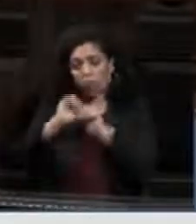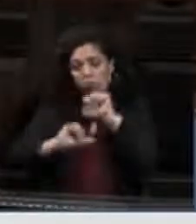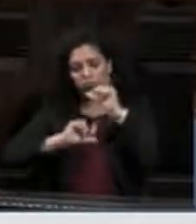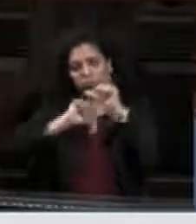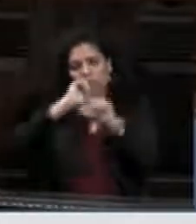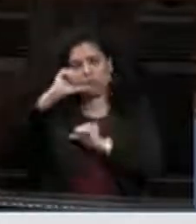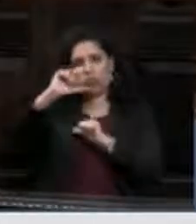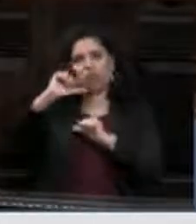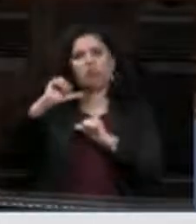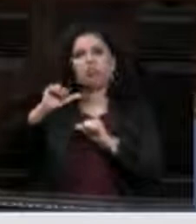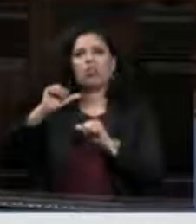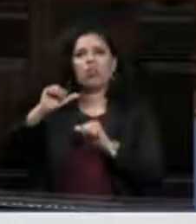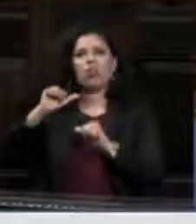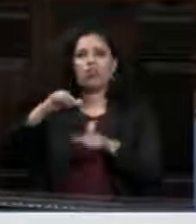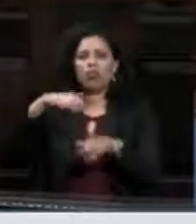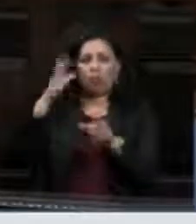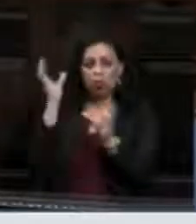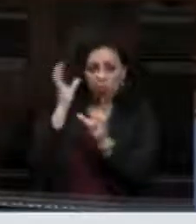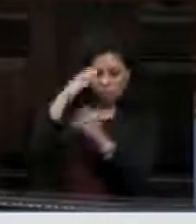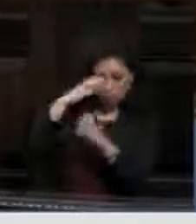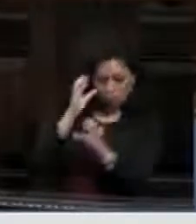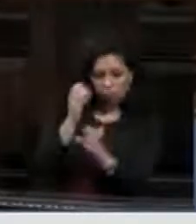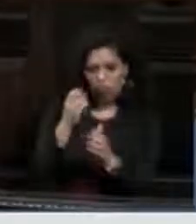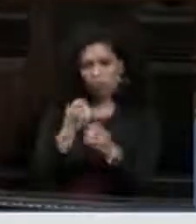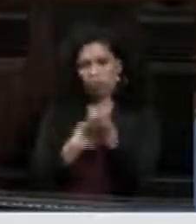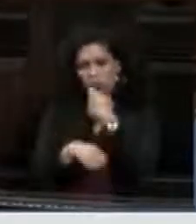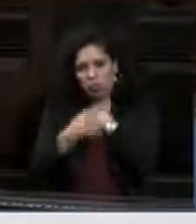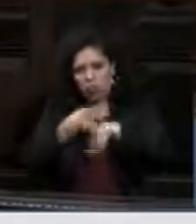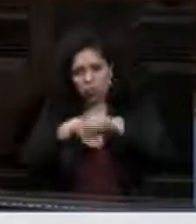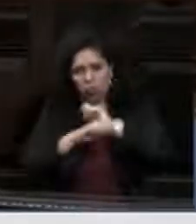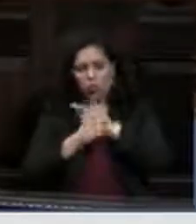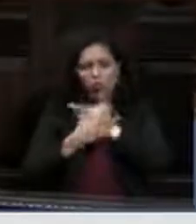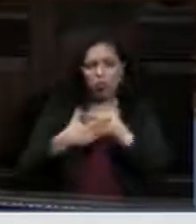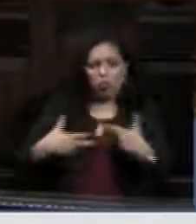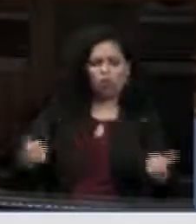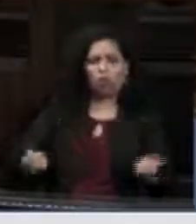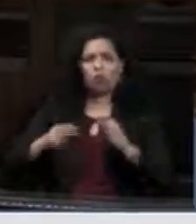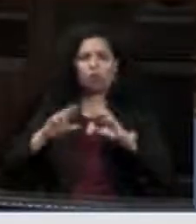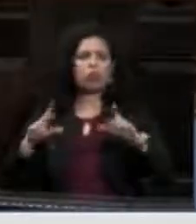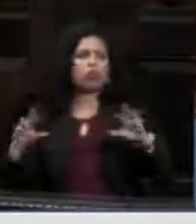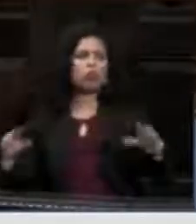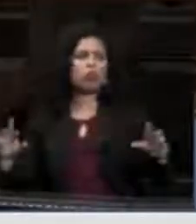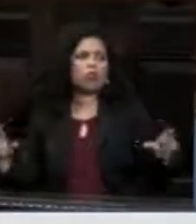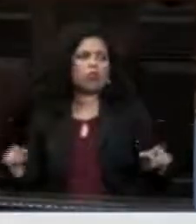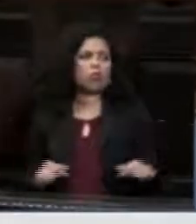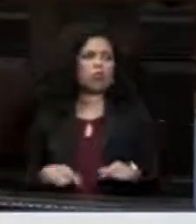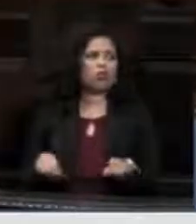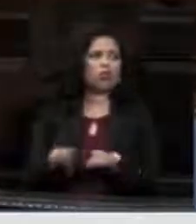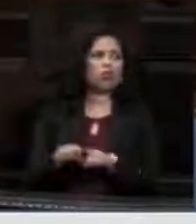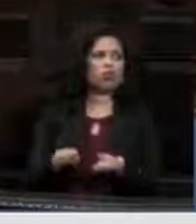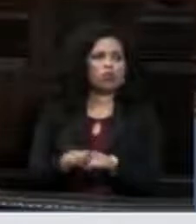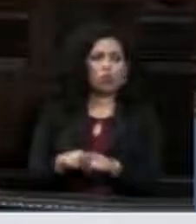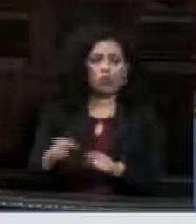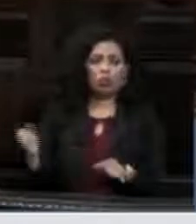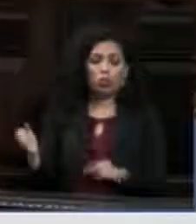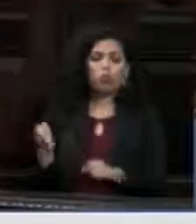ciência e tecnologia, na geração de empregos e, com isso, induzir um novo ciclo de